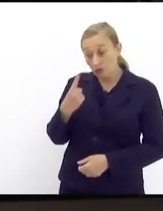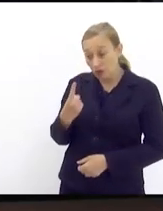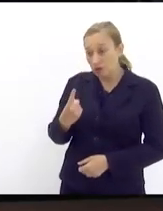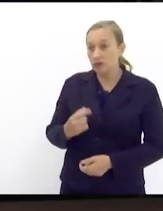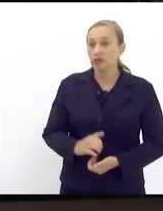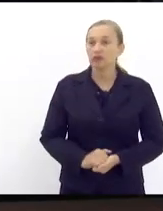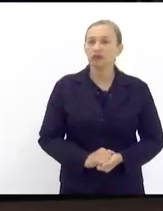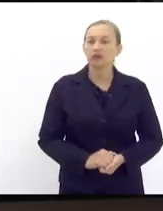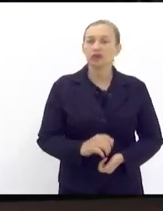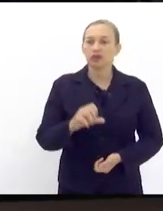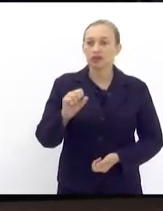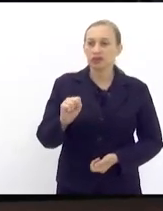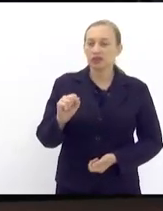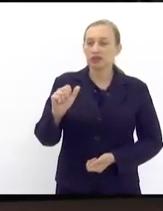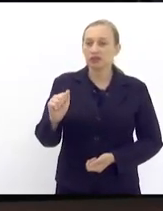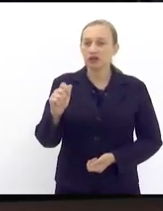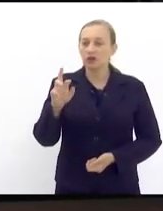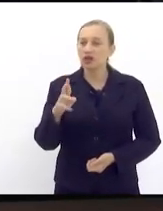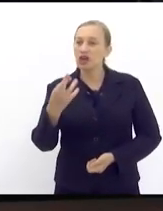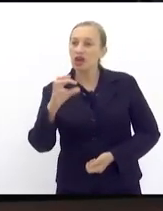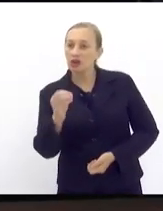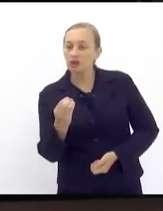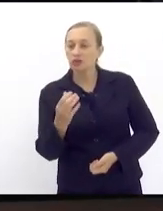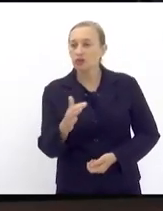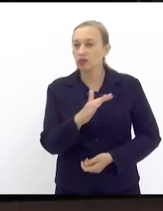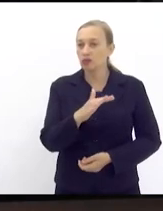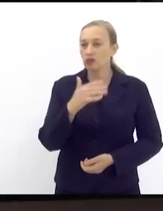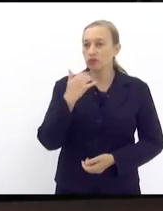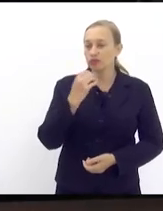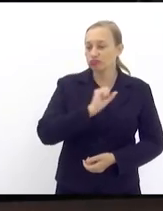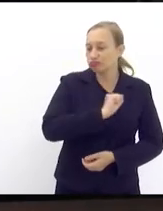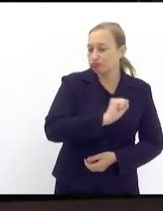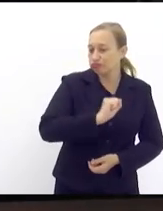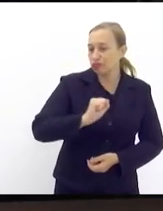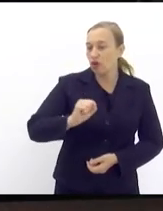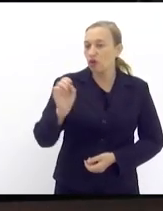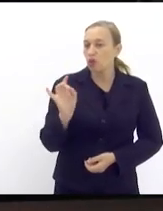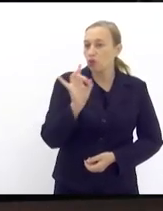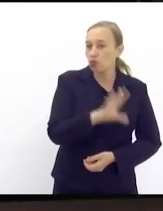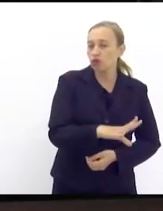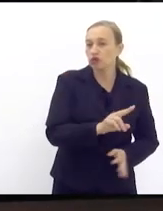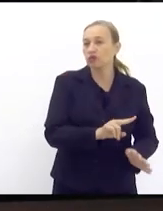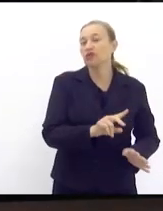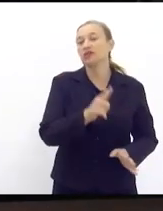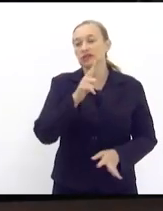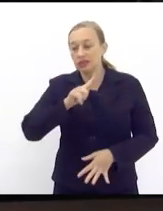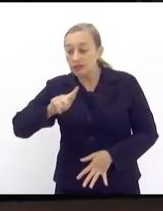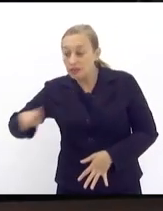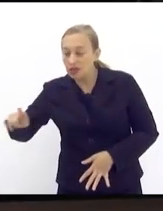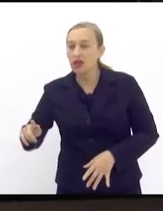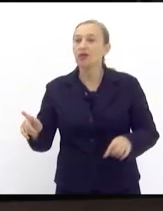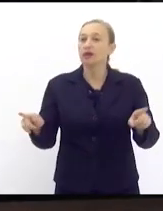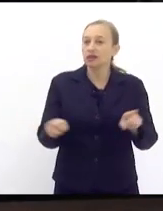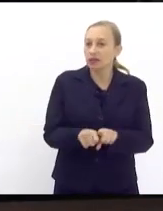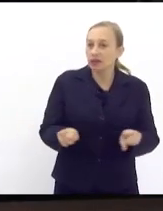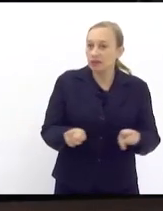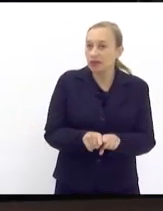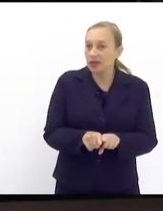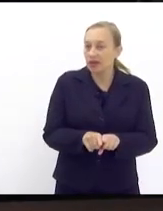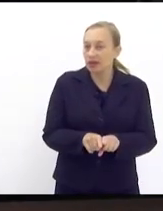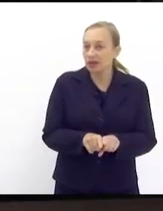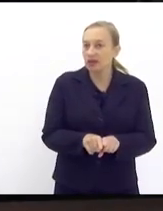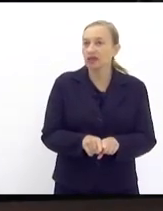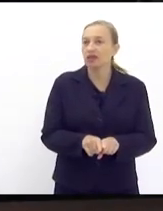no Salgueiro com a chacina que teve no último na última semana mas também diante do que é